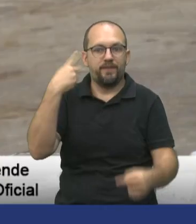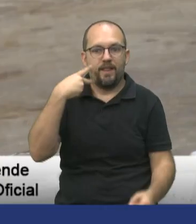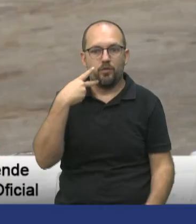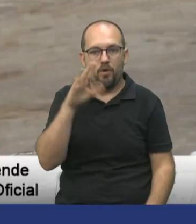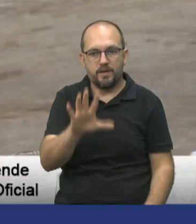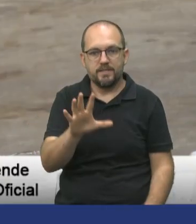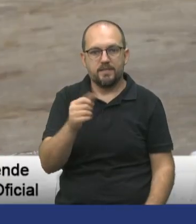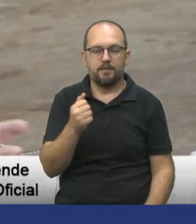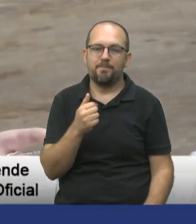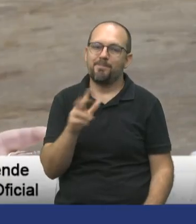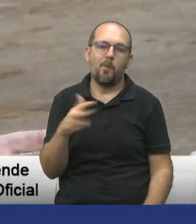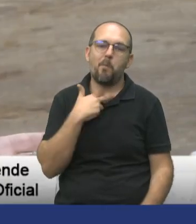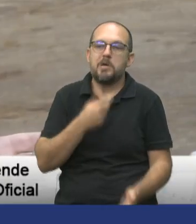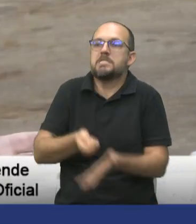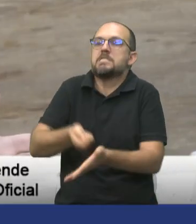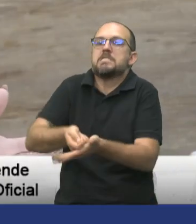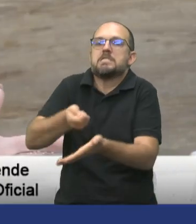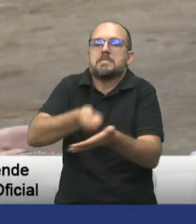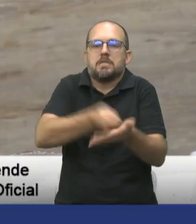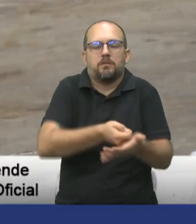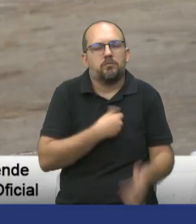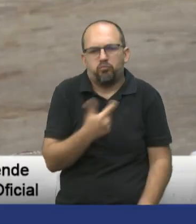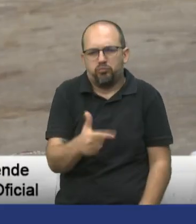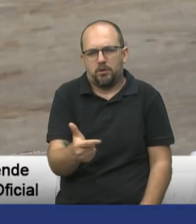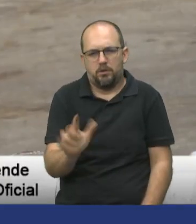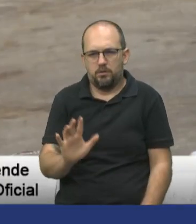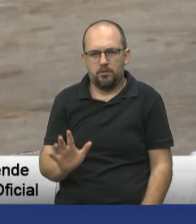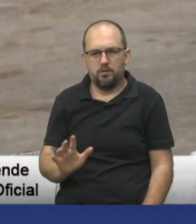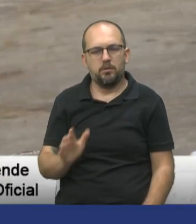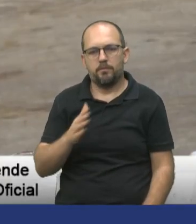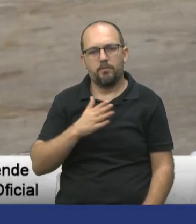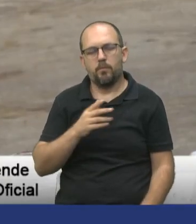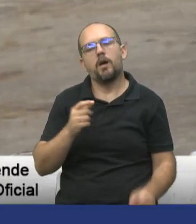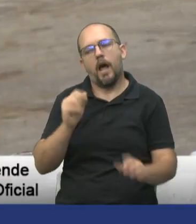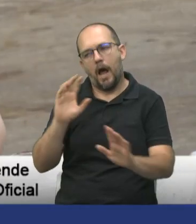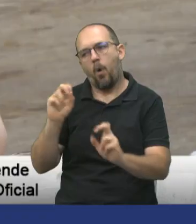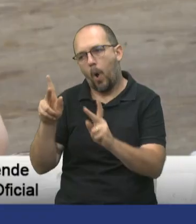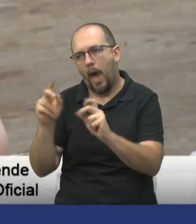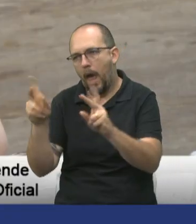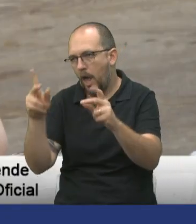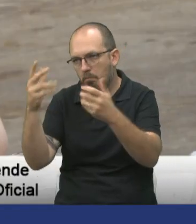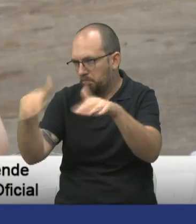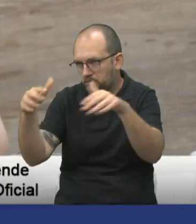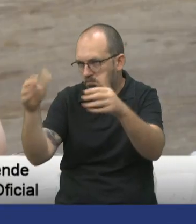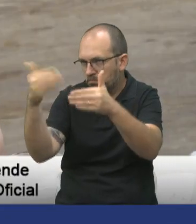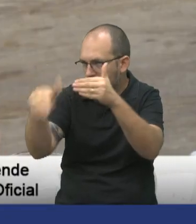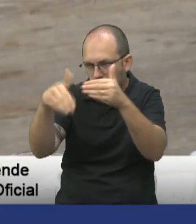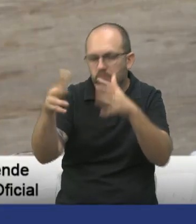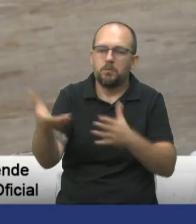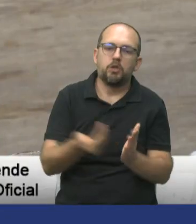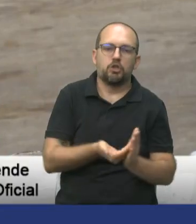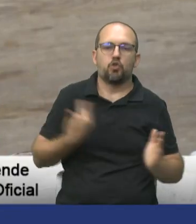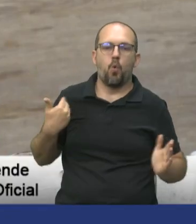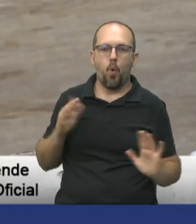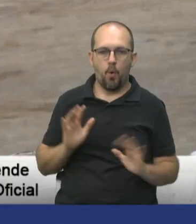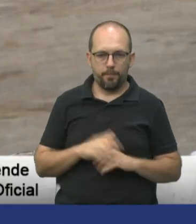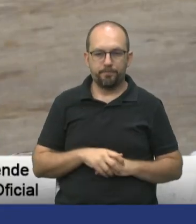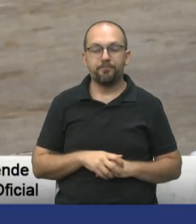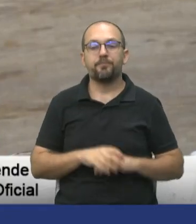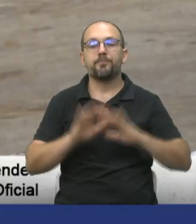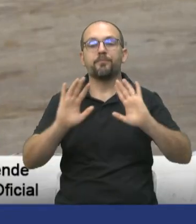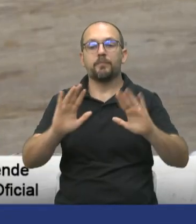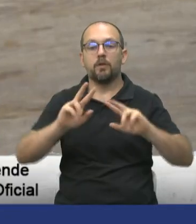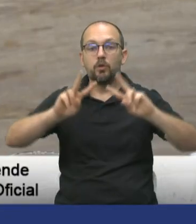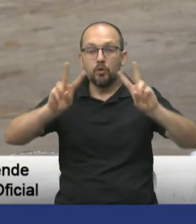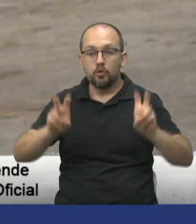querer fazer valer a minha vontade, exatamente. Então, retiramos. Agora, nos processos de inserir